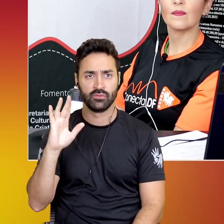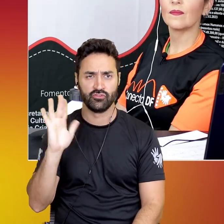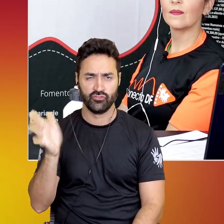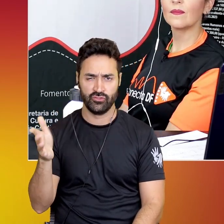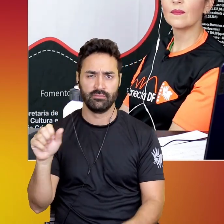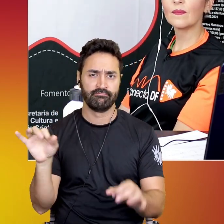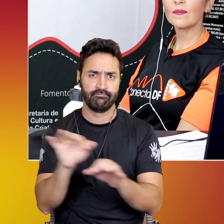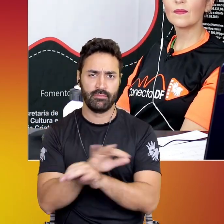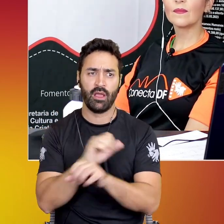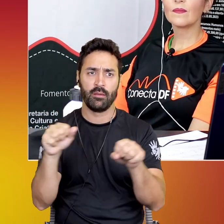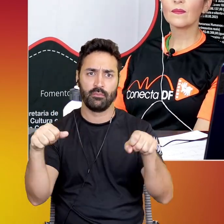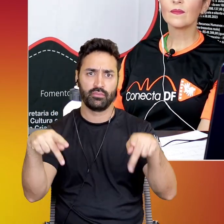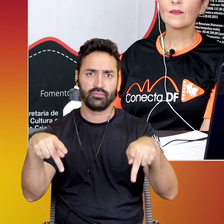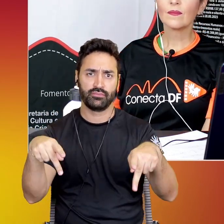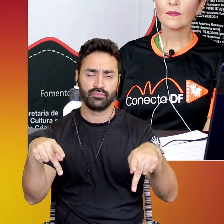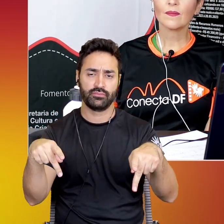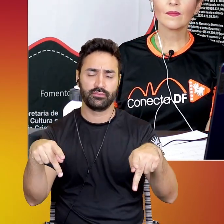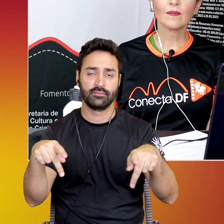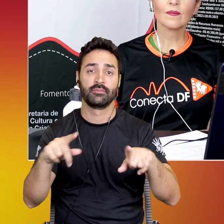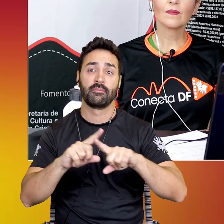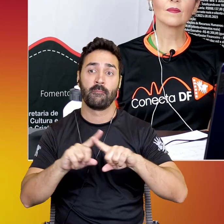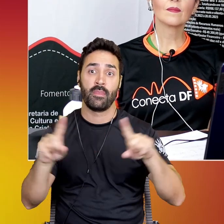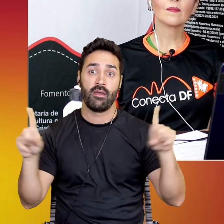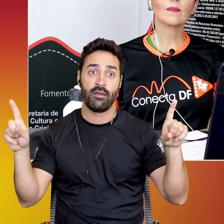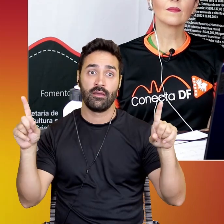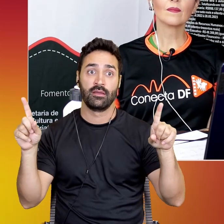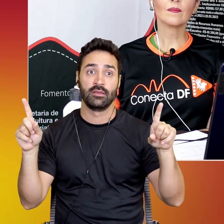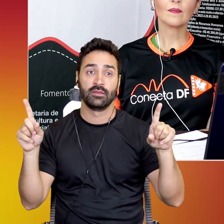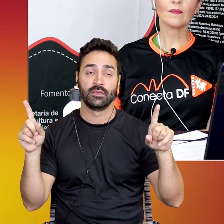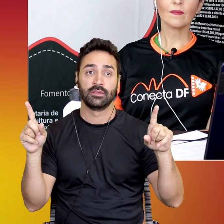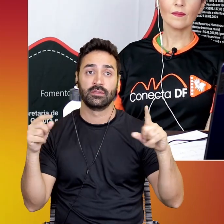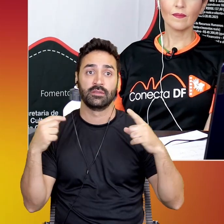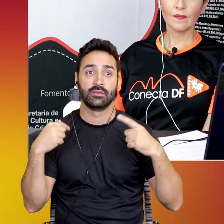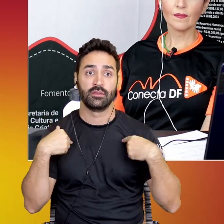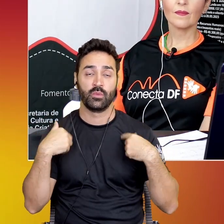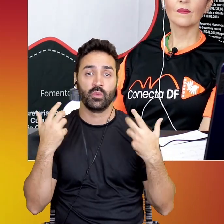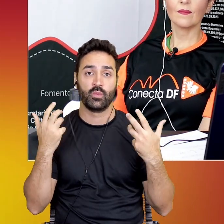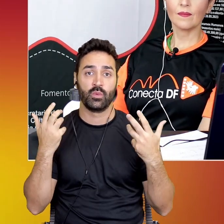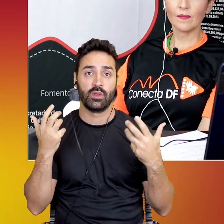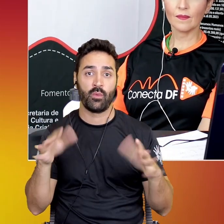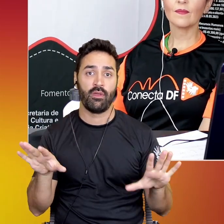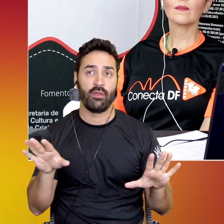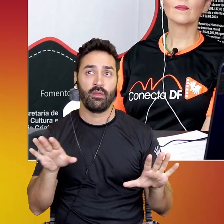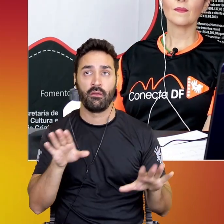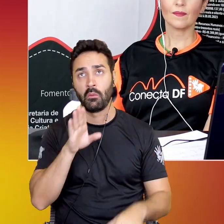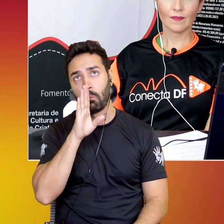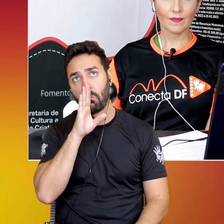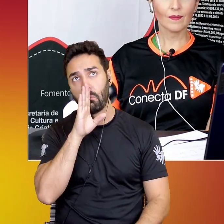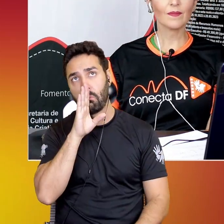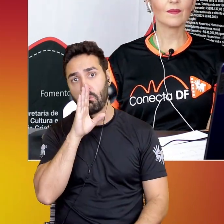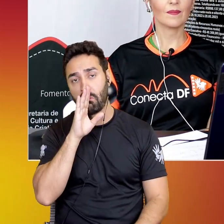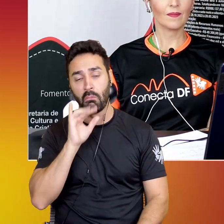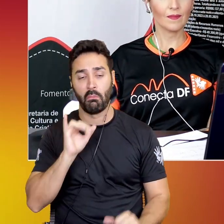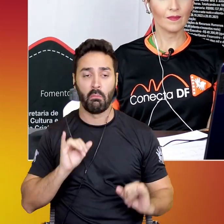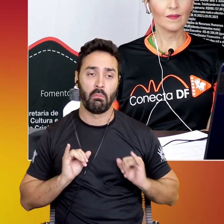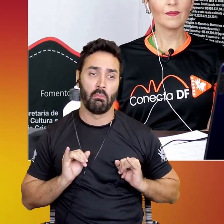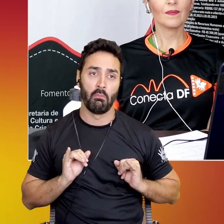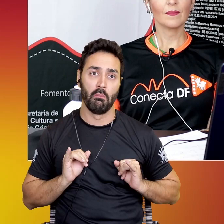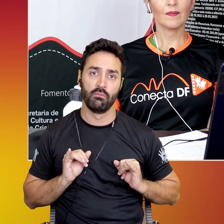aposentada, mas eu não quero ficar ociosa em casa. Então,